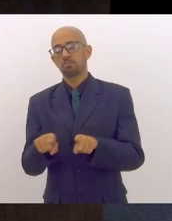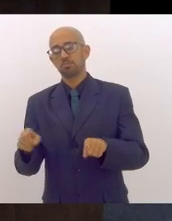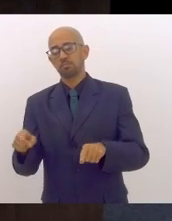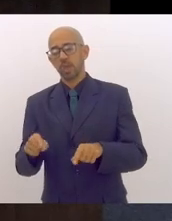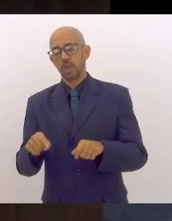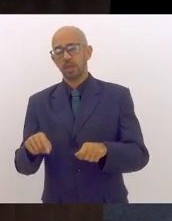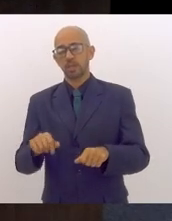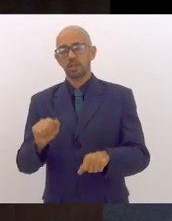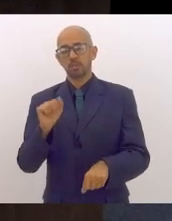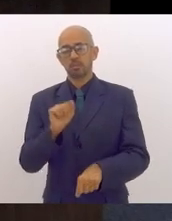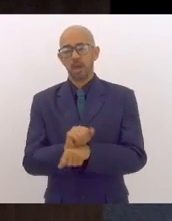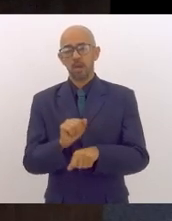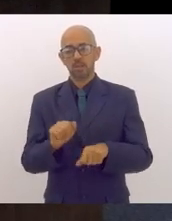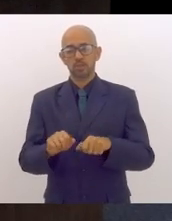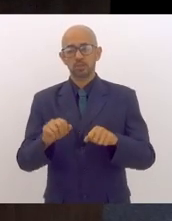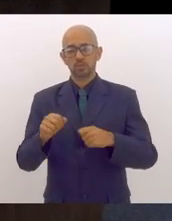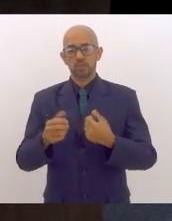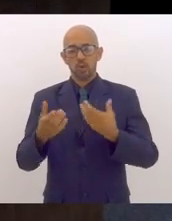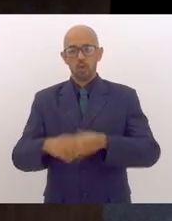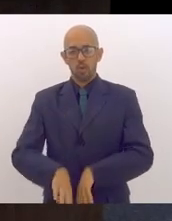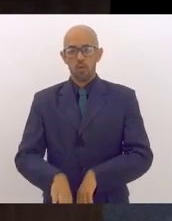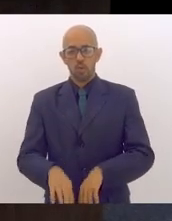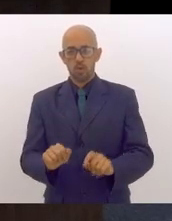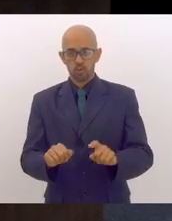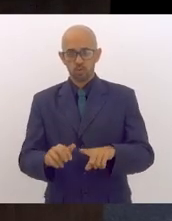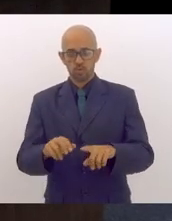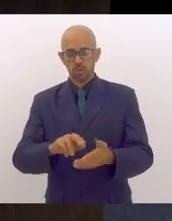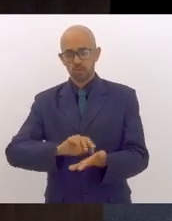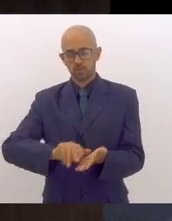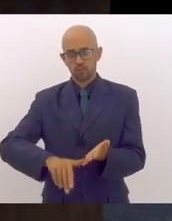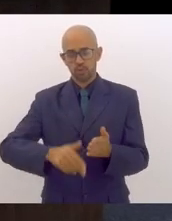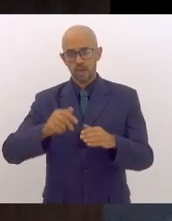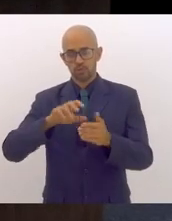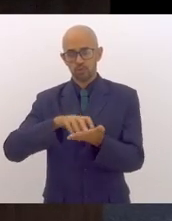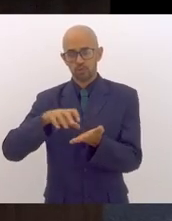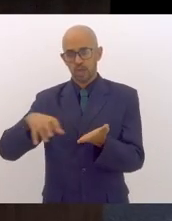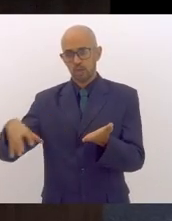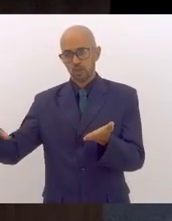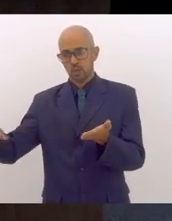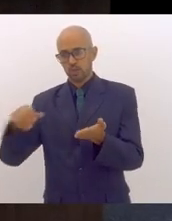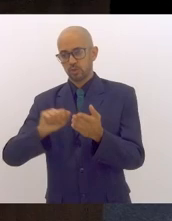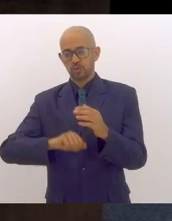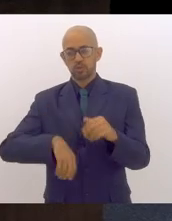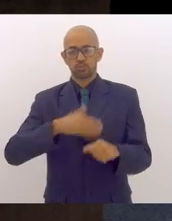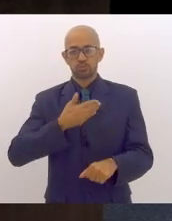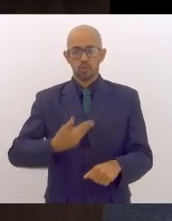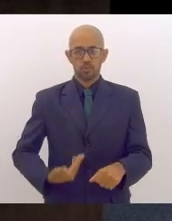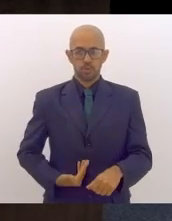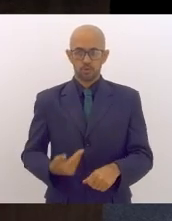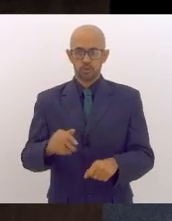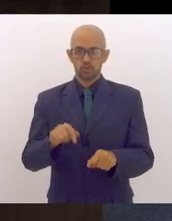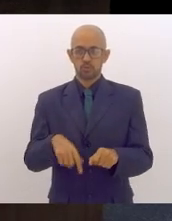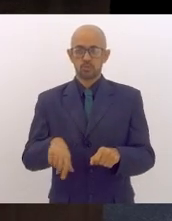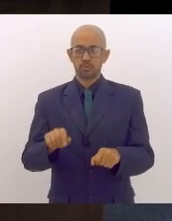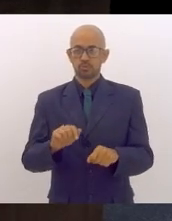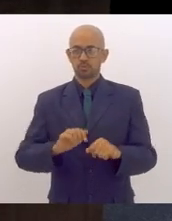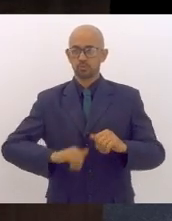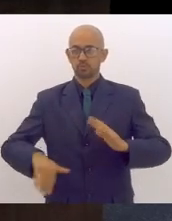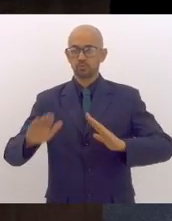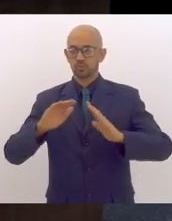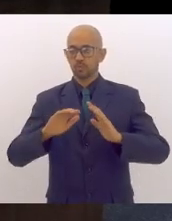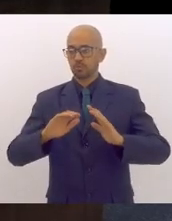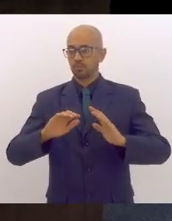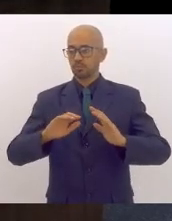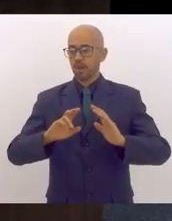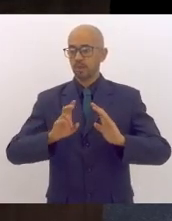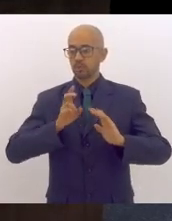deixando de ter mais profissionais concursados, o que é importante para diferentes setores do setor público. Com os residentes, se dá um